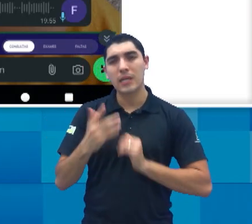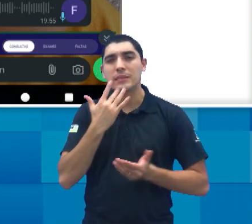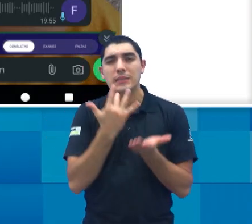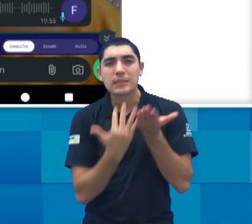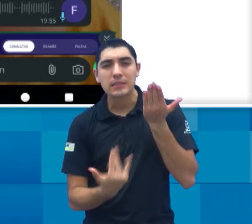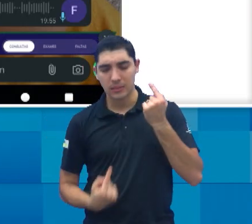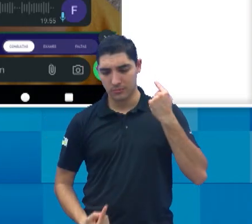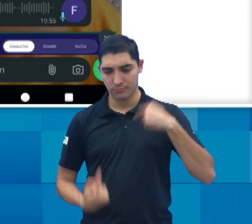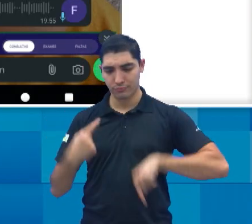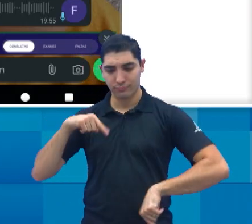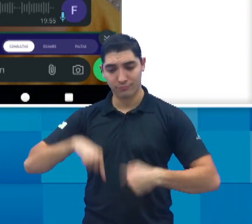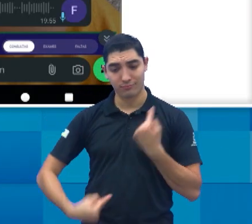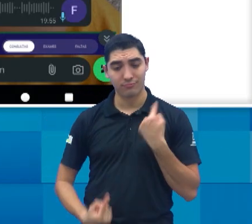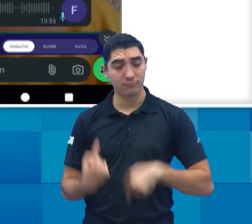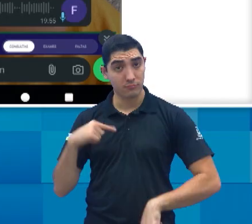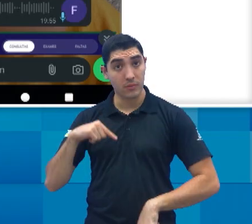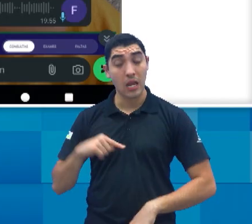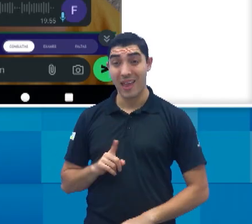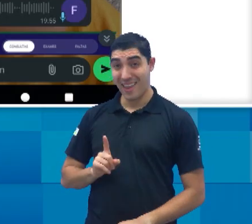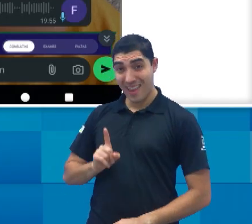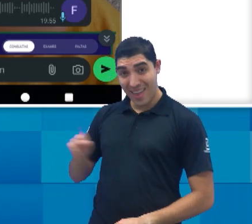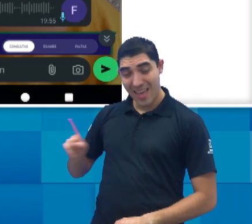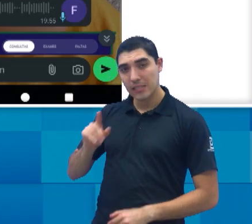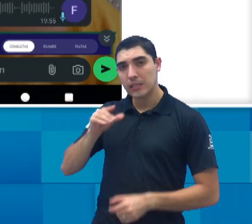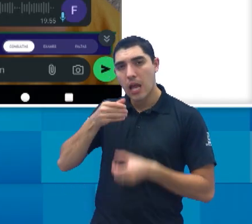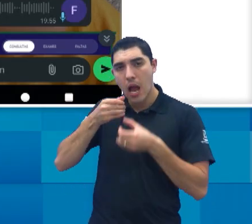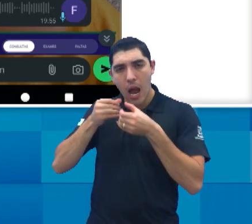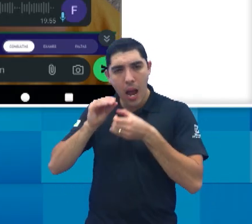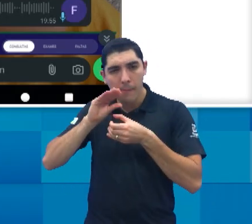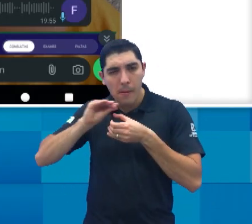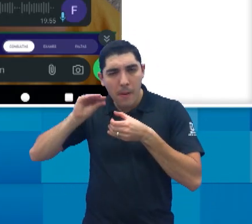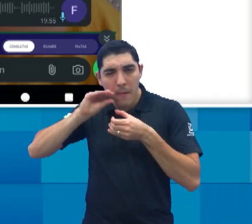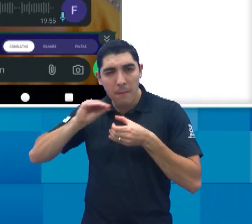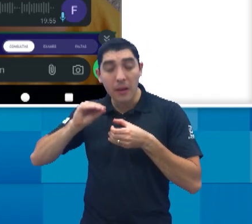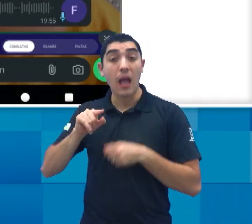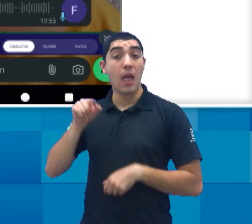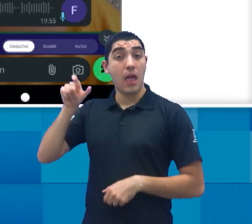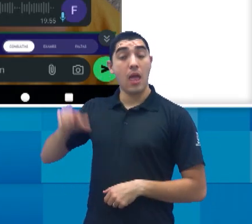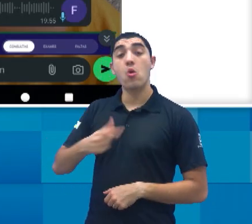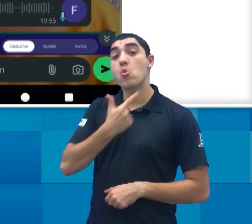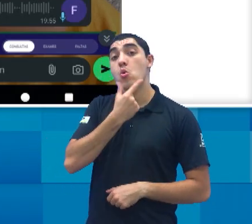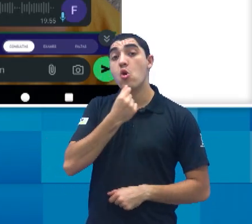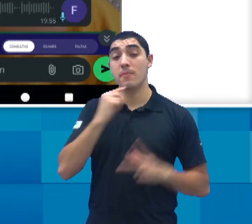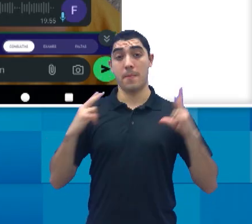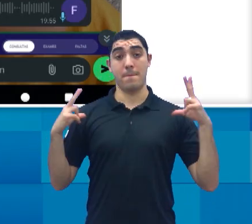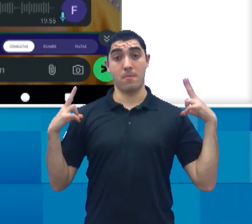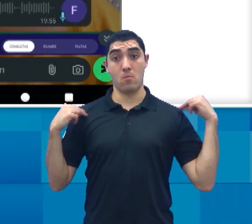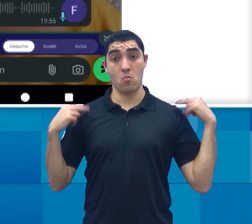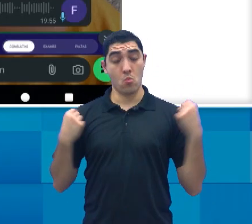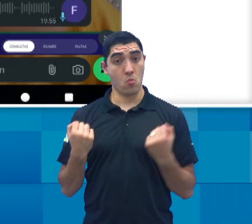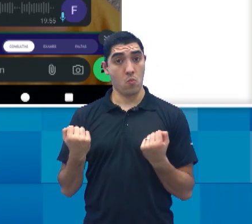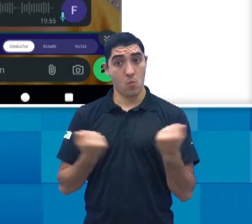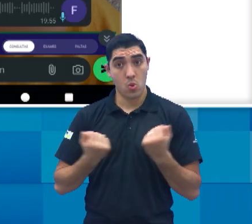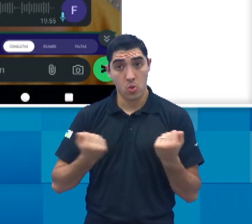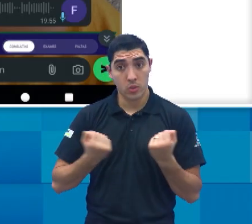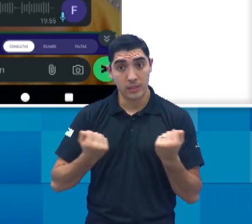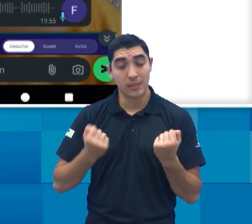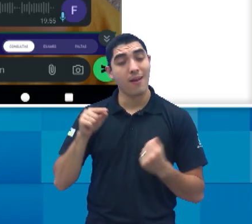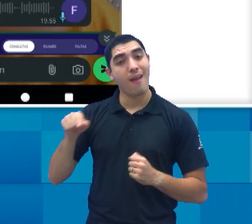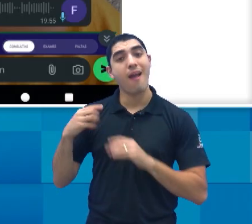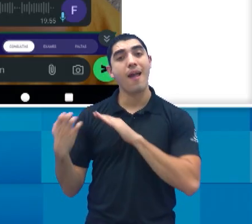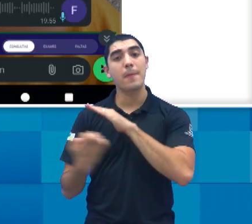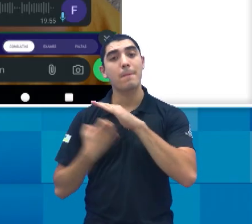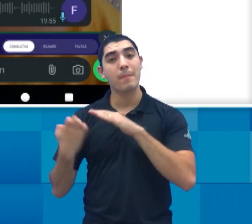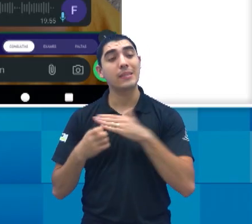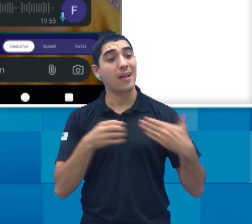esse áudio é um dos motoristas, eu não quero aqui generalizar, é um motorista de uma empresa que faz o